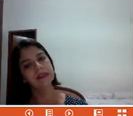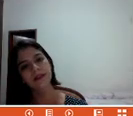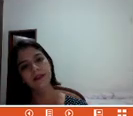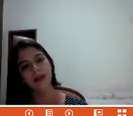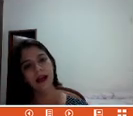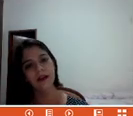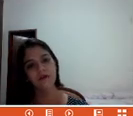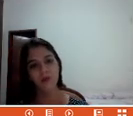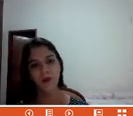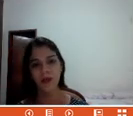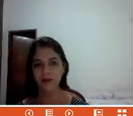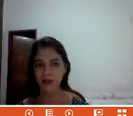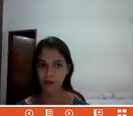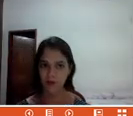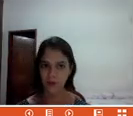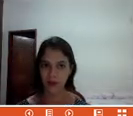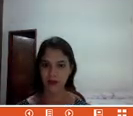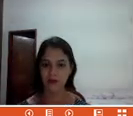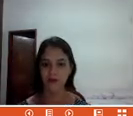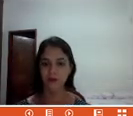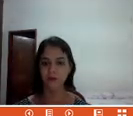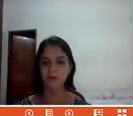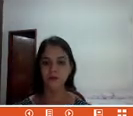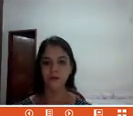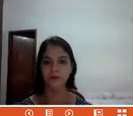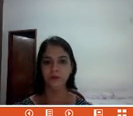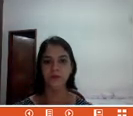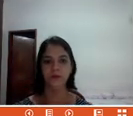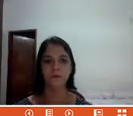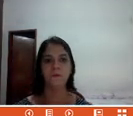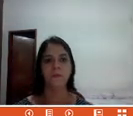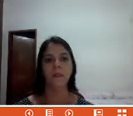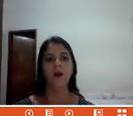pé, sentar, não tem movimentos.